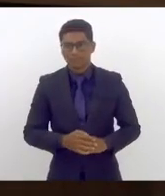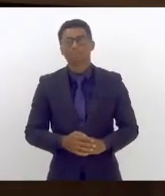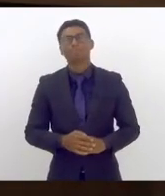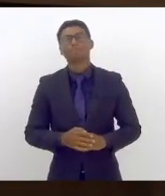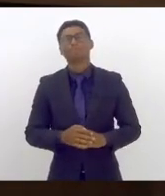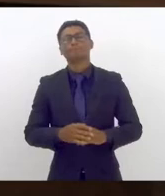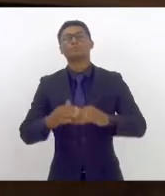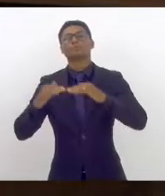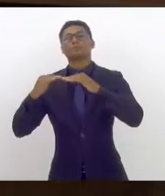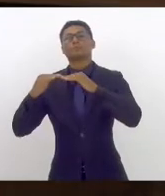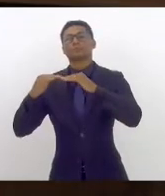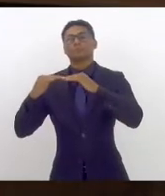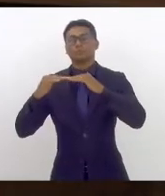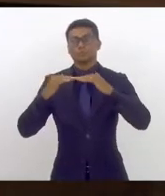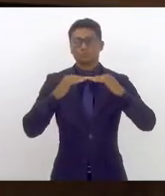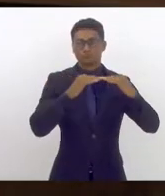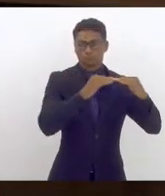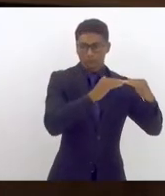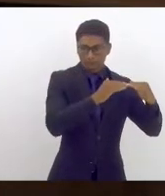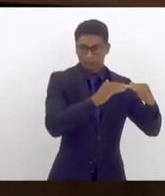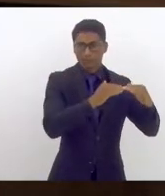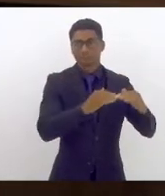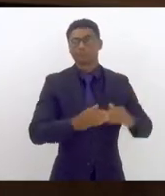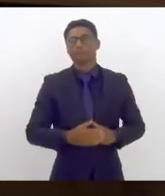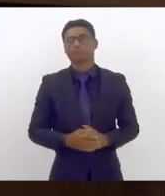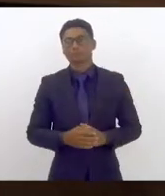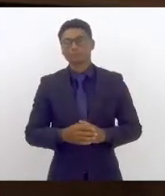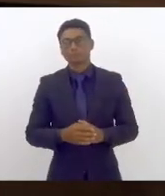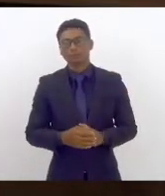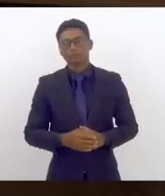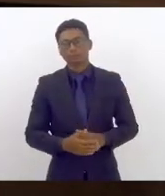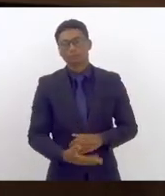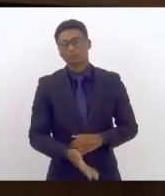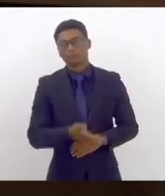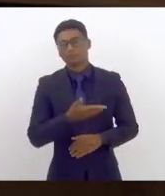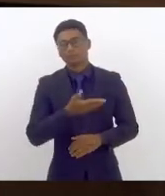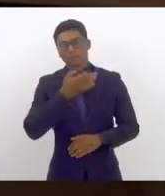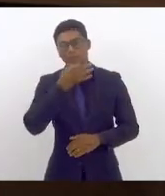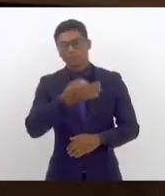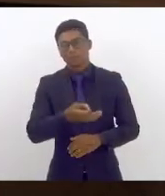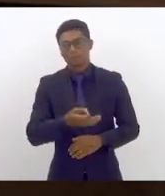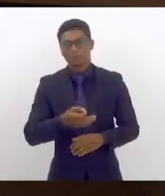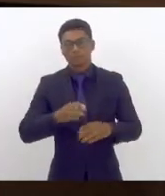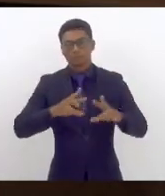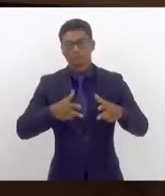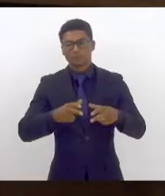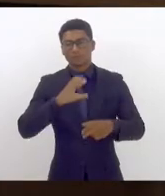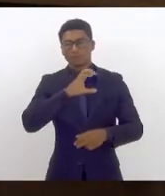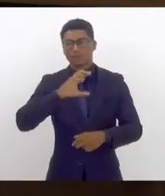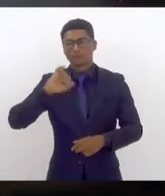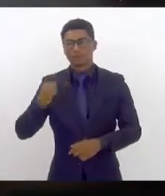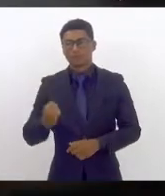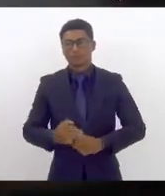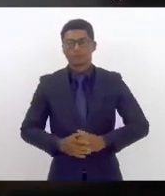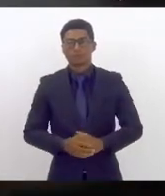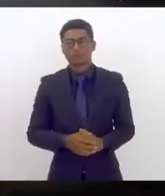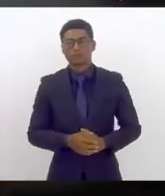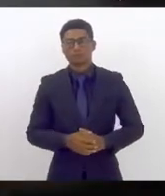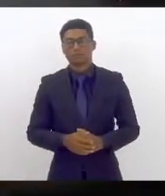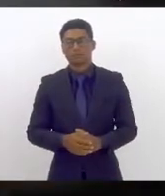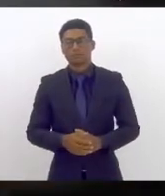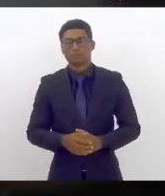acompanho pela comissão de assuntos municipais envolvimentos regionais acompanha o parecer da ccj senhor presidente